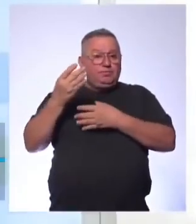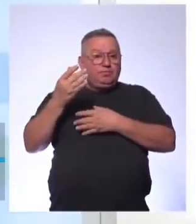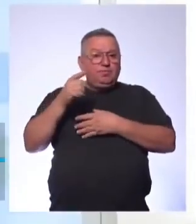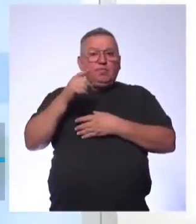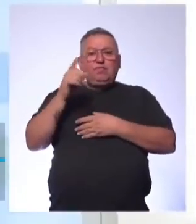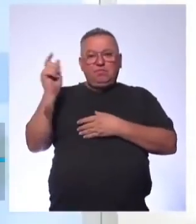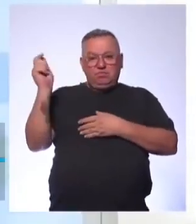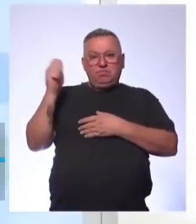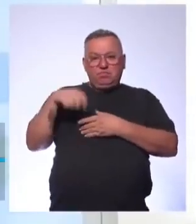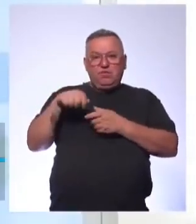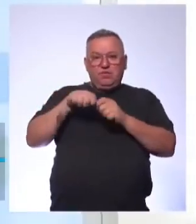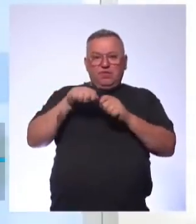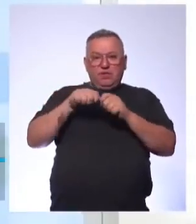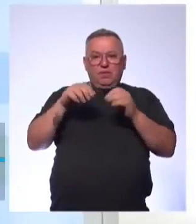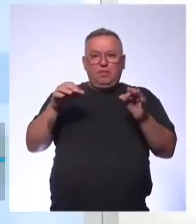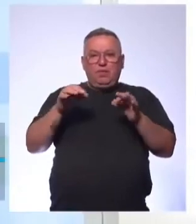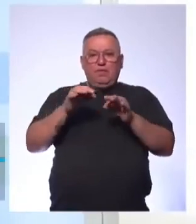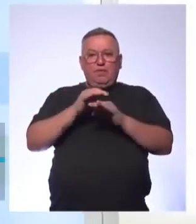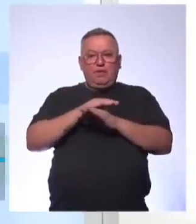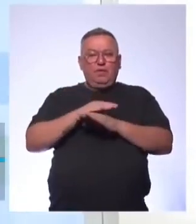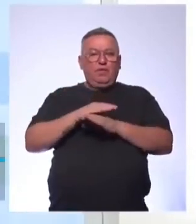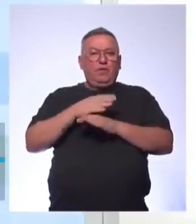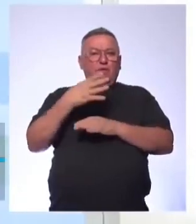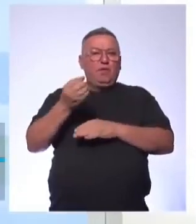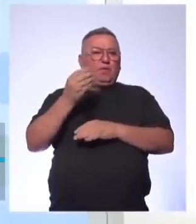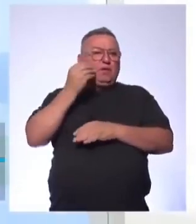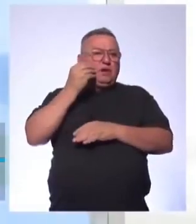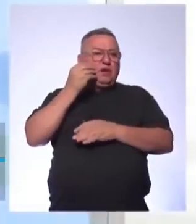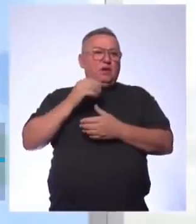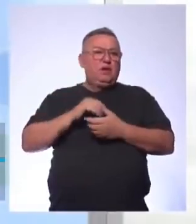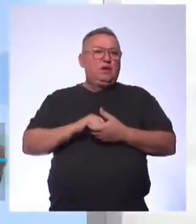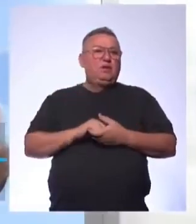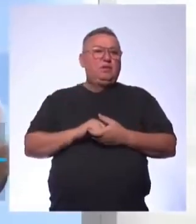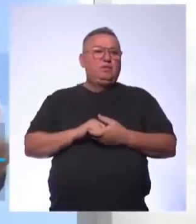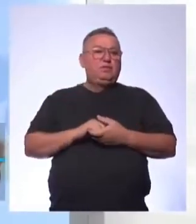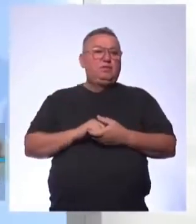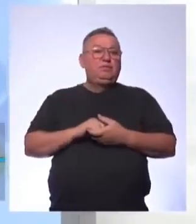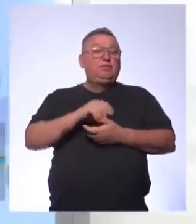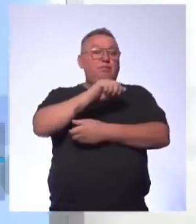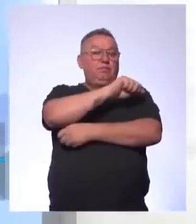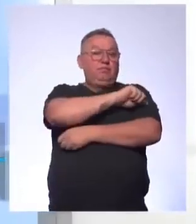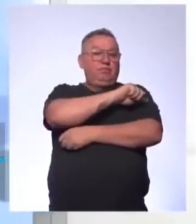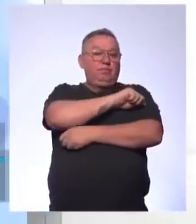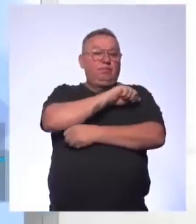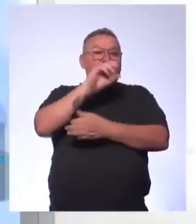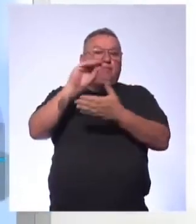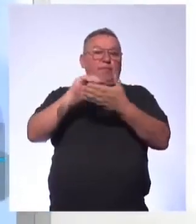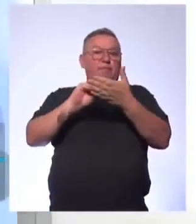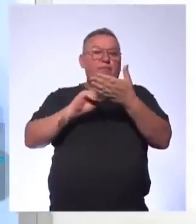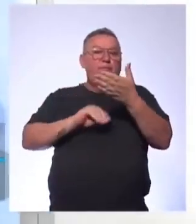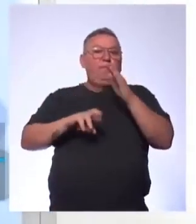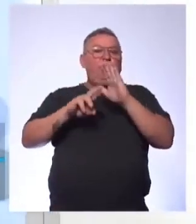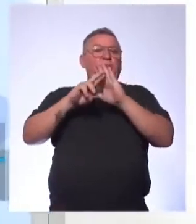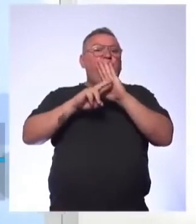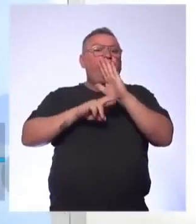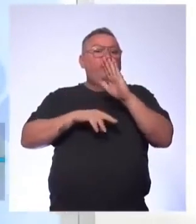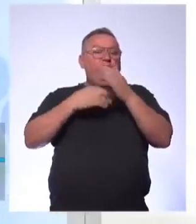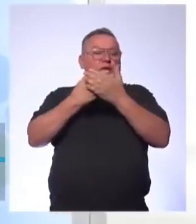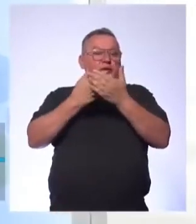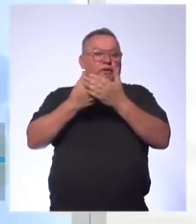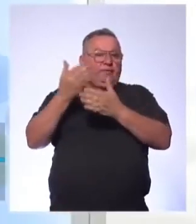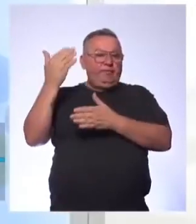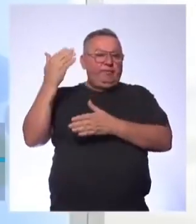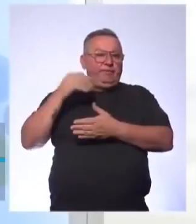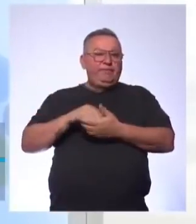é capaz de dar a resposta completa. Vamos tentar. Então, vamos aos alunos que eu nomeei como representante da aula